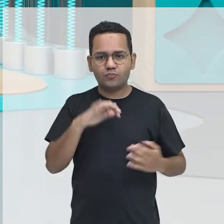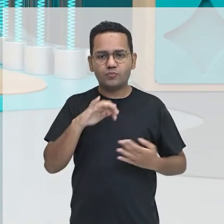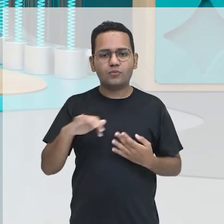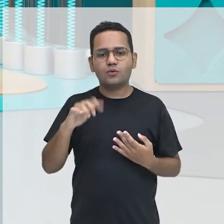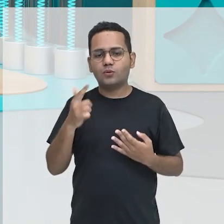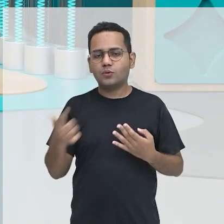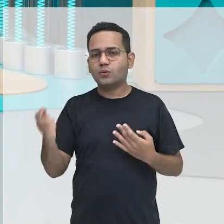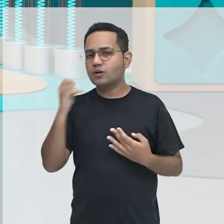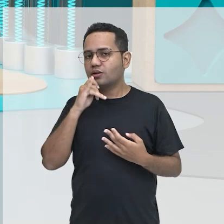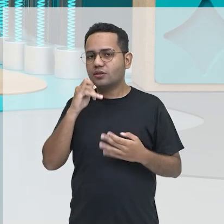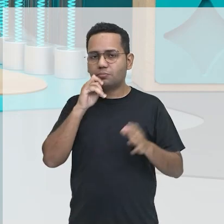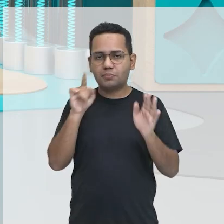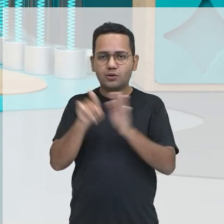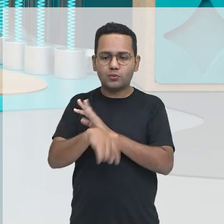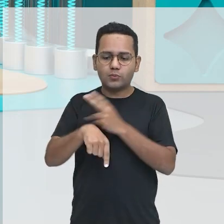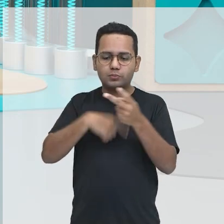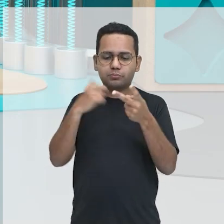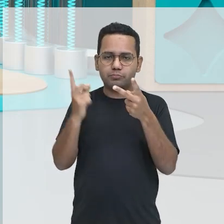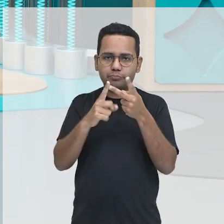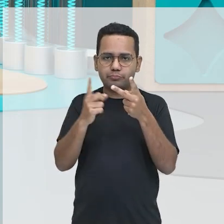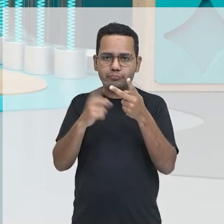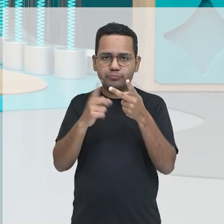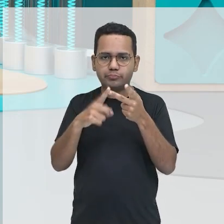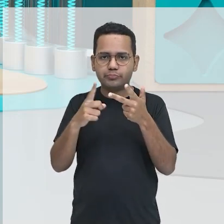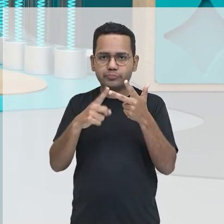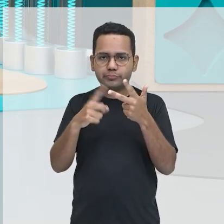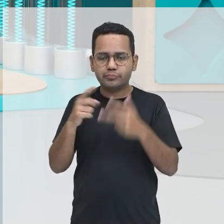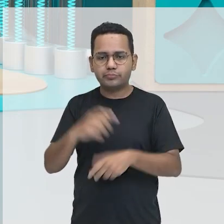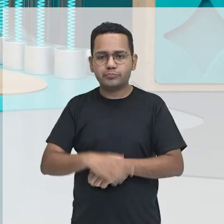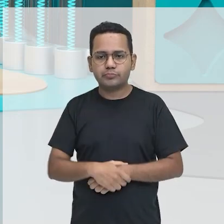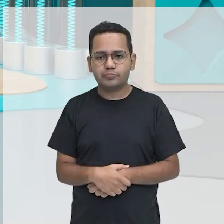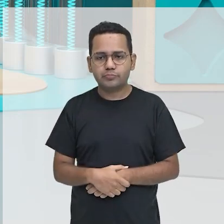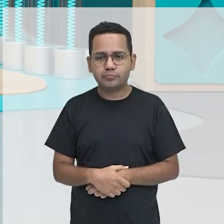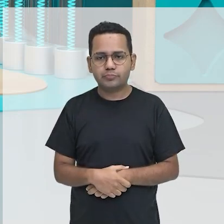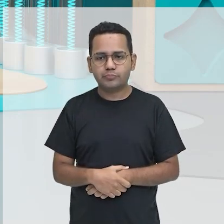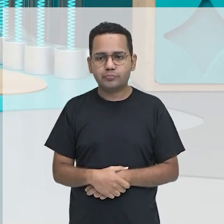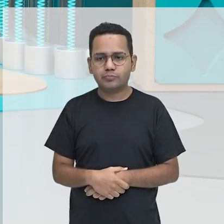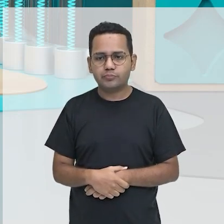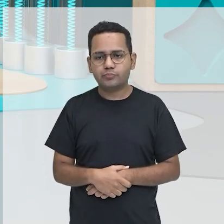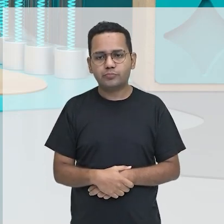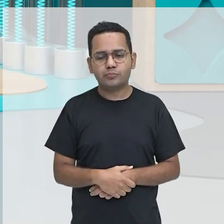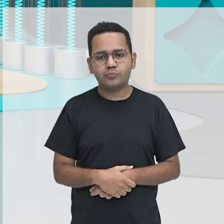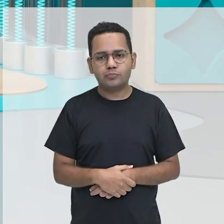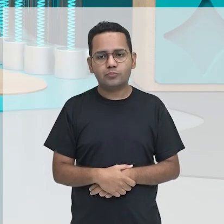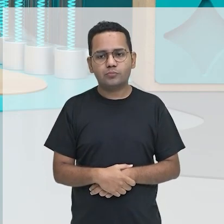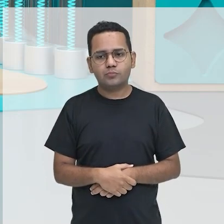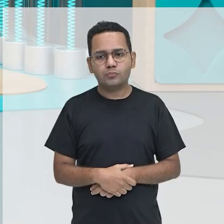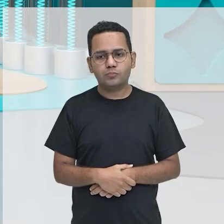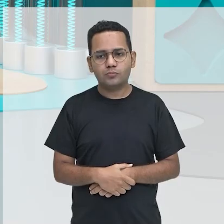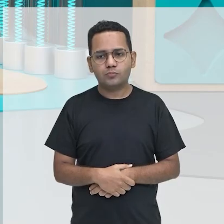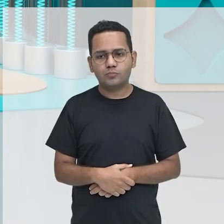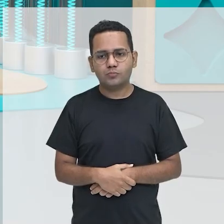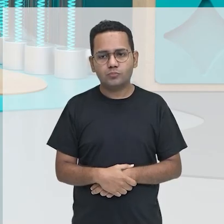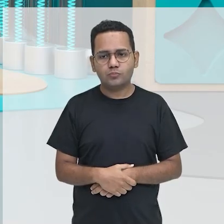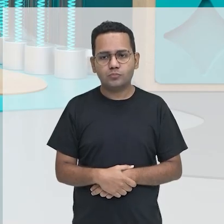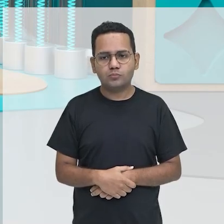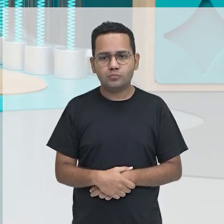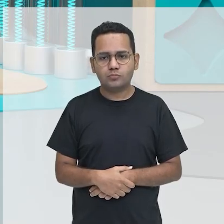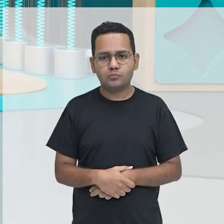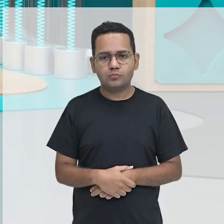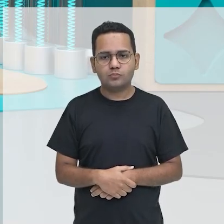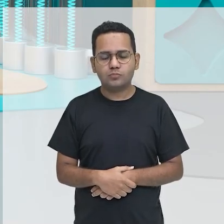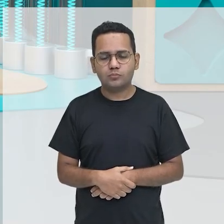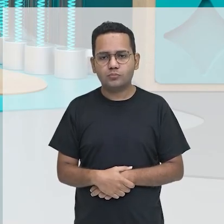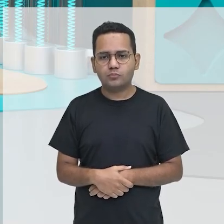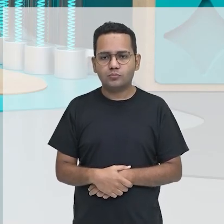agora. When the bell rings, we will start the class. Então, quando o sino